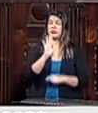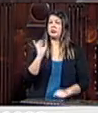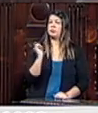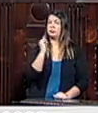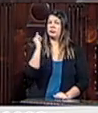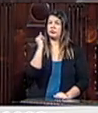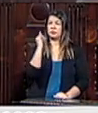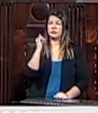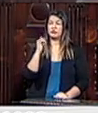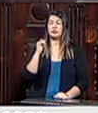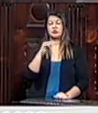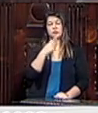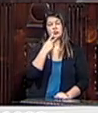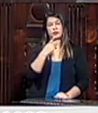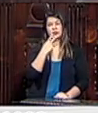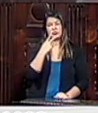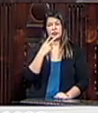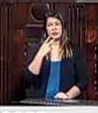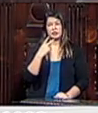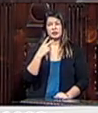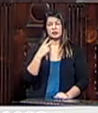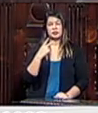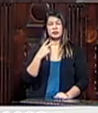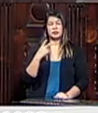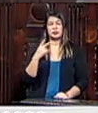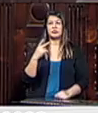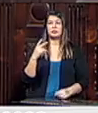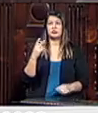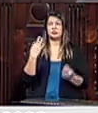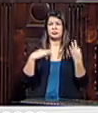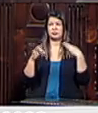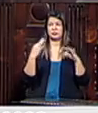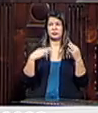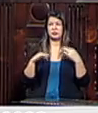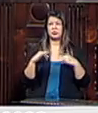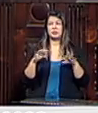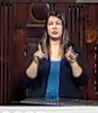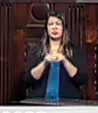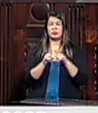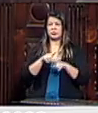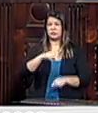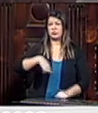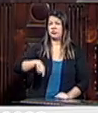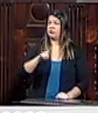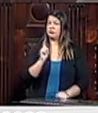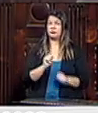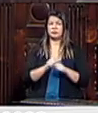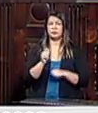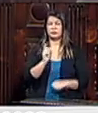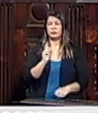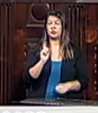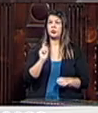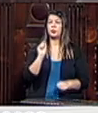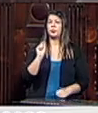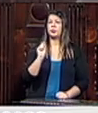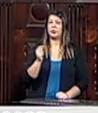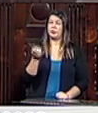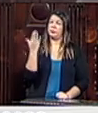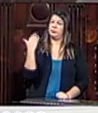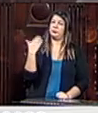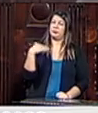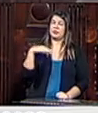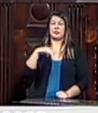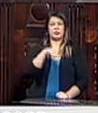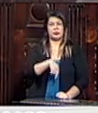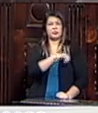importante, quando se trata de trem turístico, nós não fazermos o que foi feito aqui no Rio de